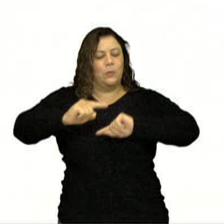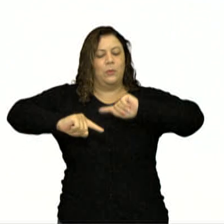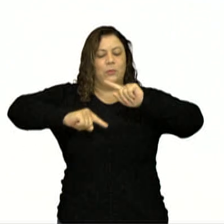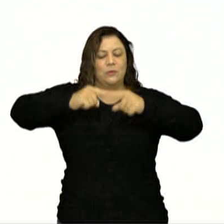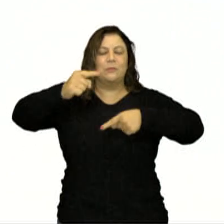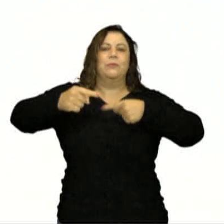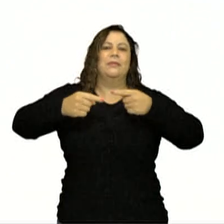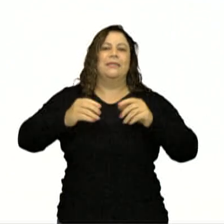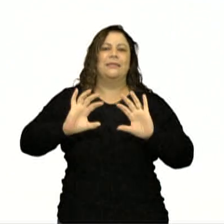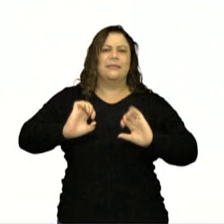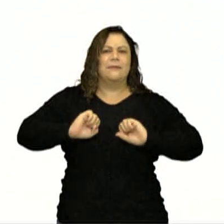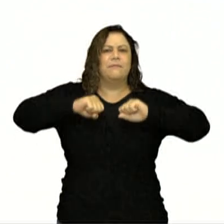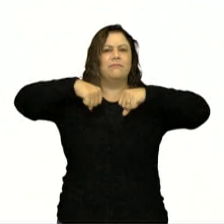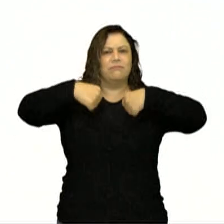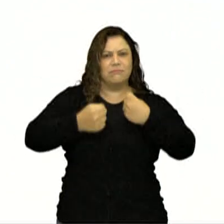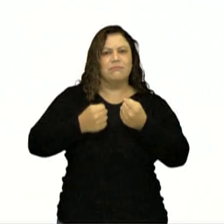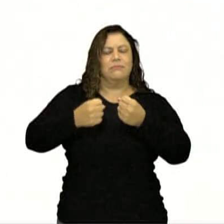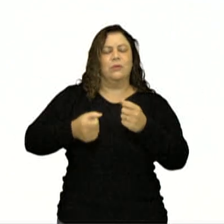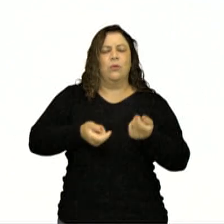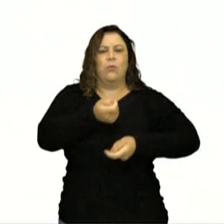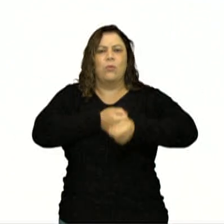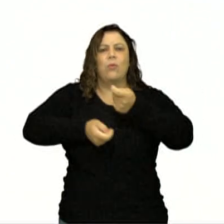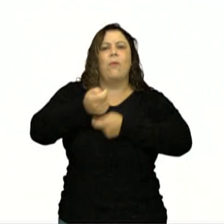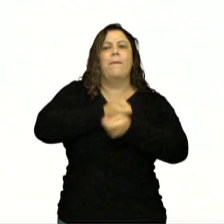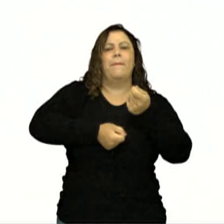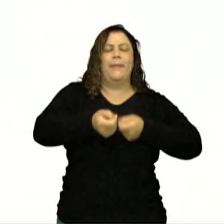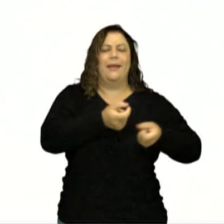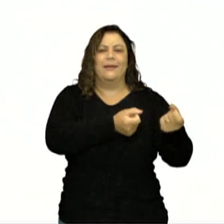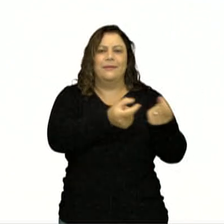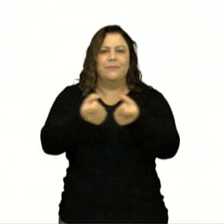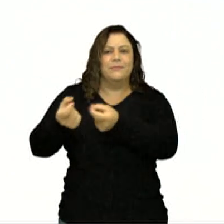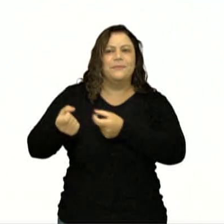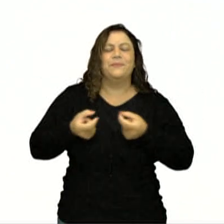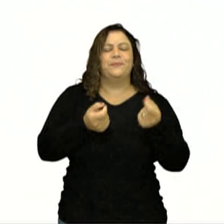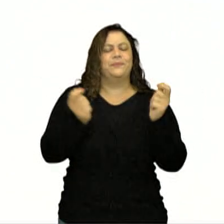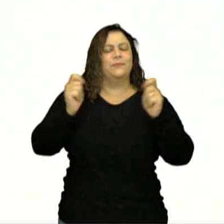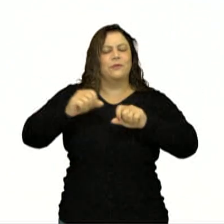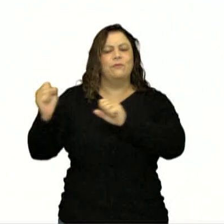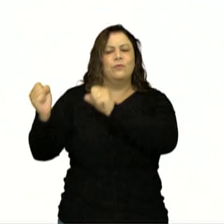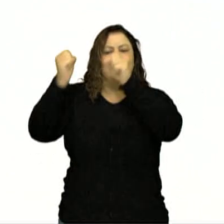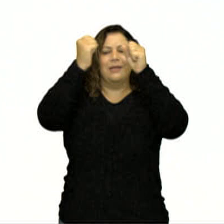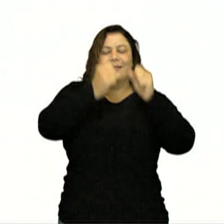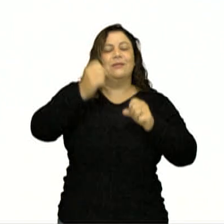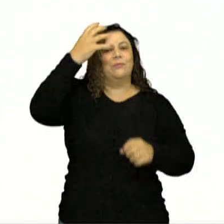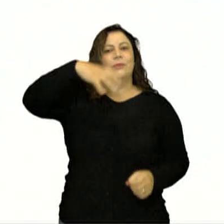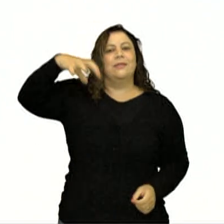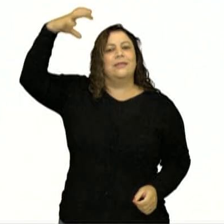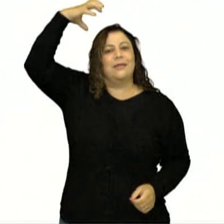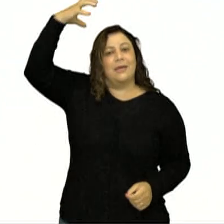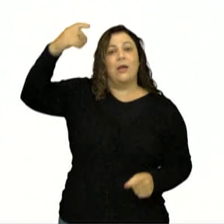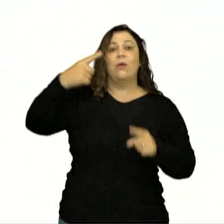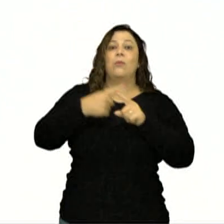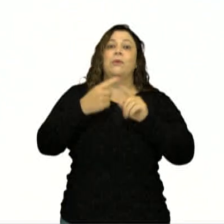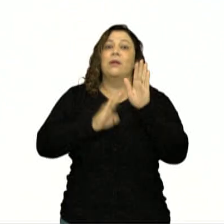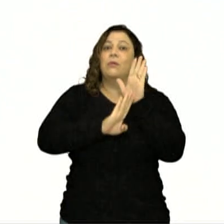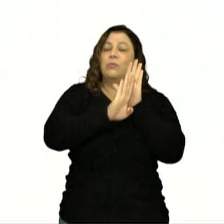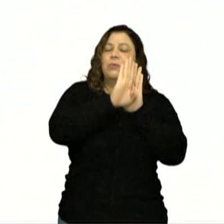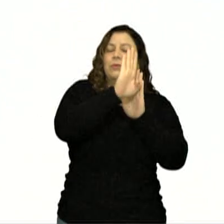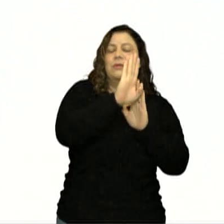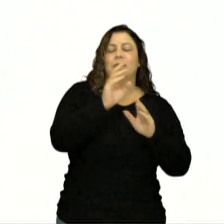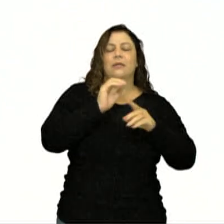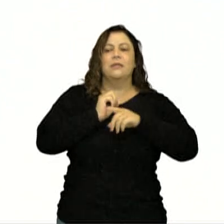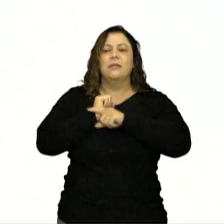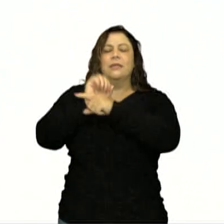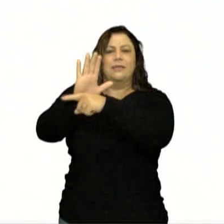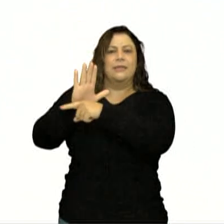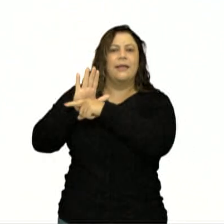das cidades europeias fortaleceram o poder real, pois a burguesia decidiu apoiá-lo para o melhor desenvolvimento